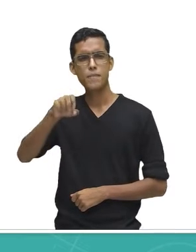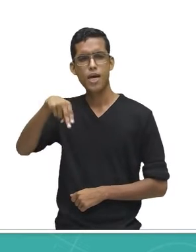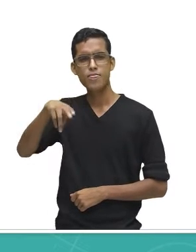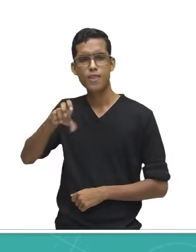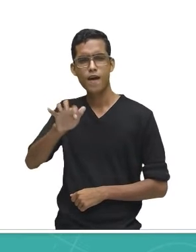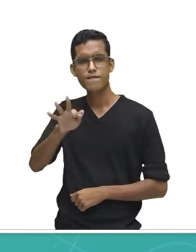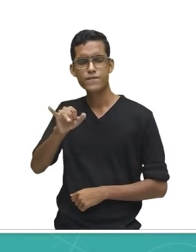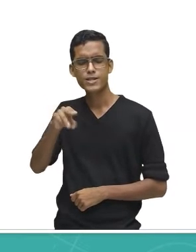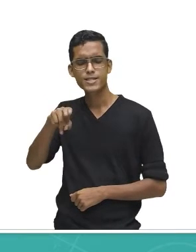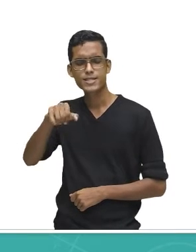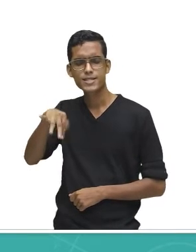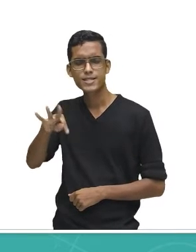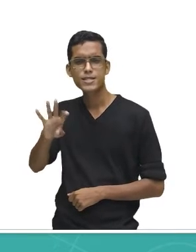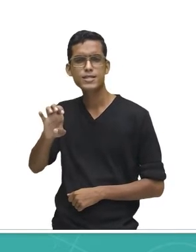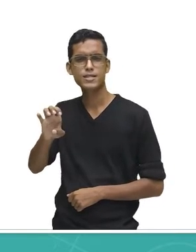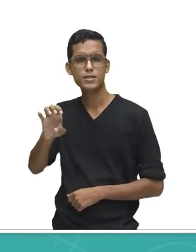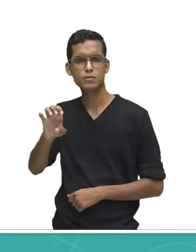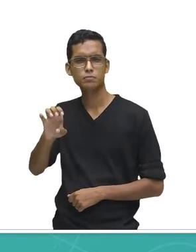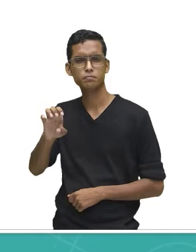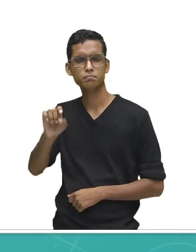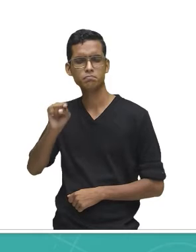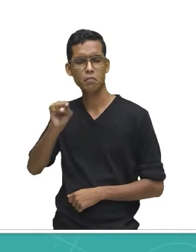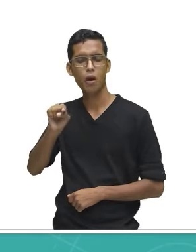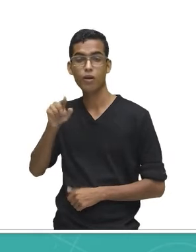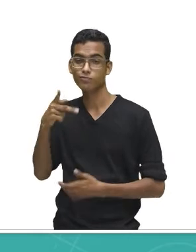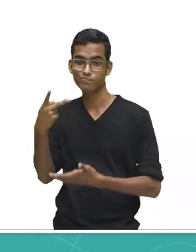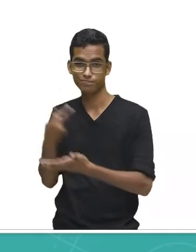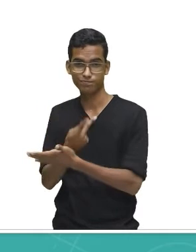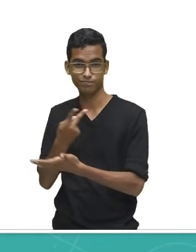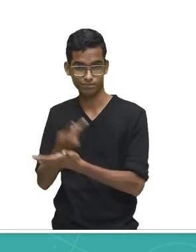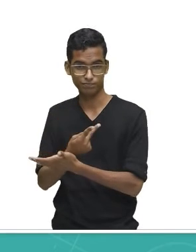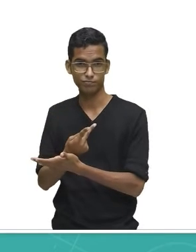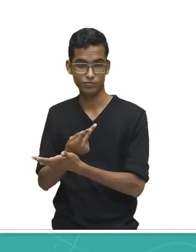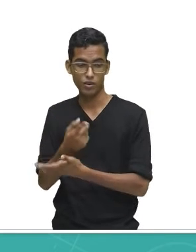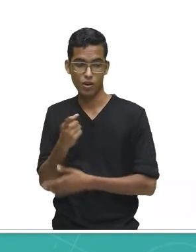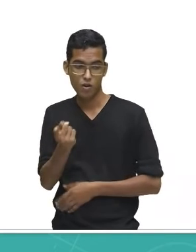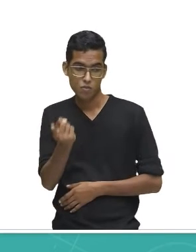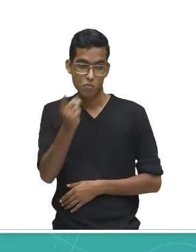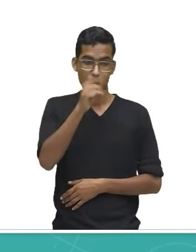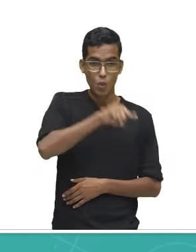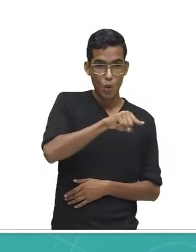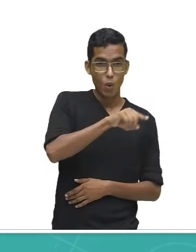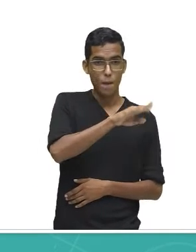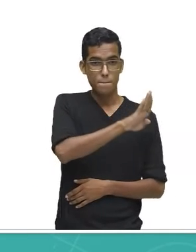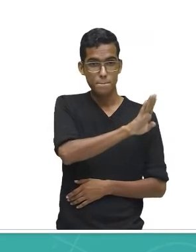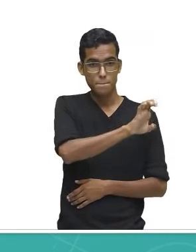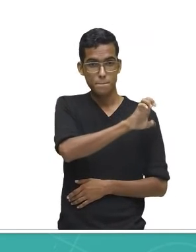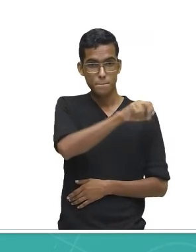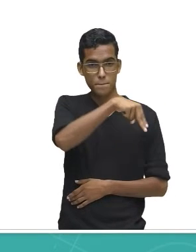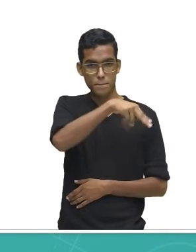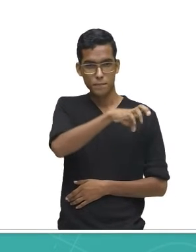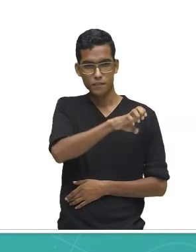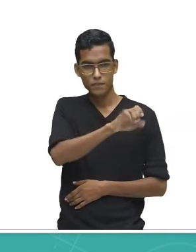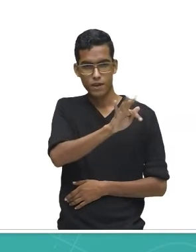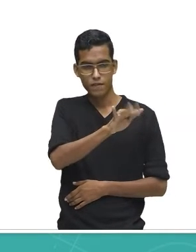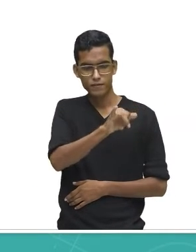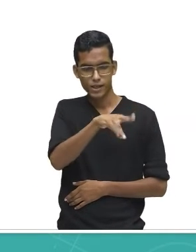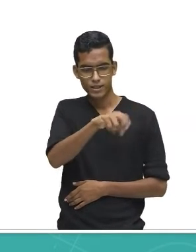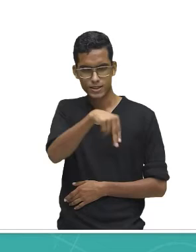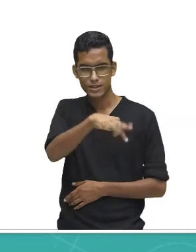Beneficente, né? Eu vou a uma festa beneficente, ao invés de uma festa